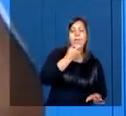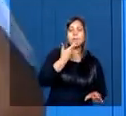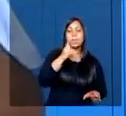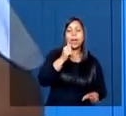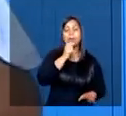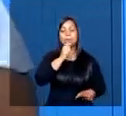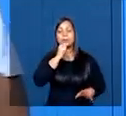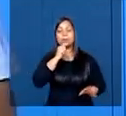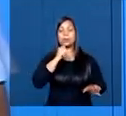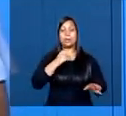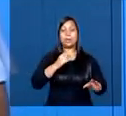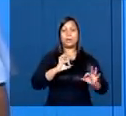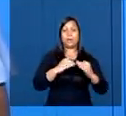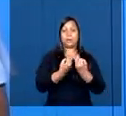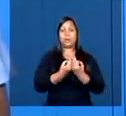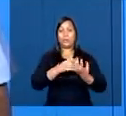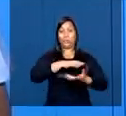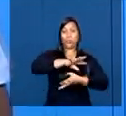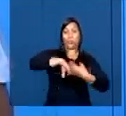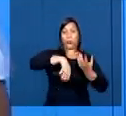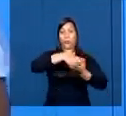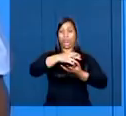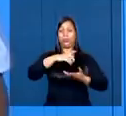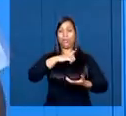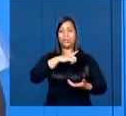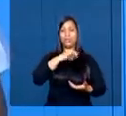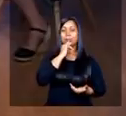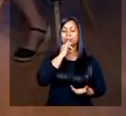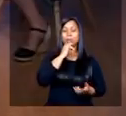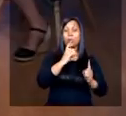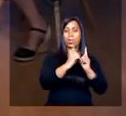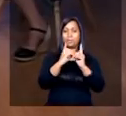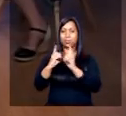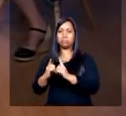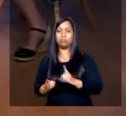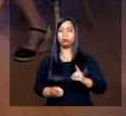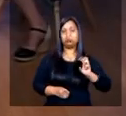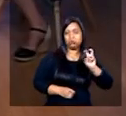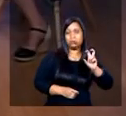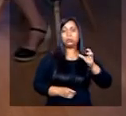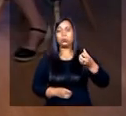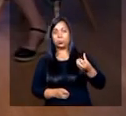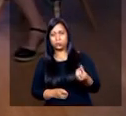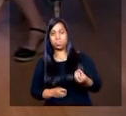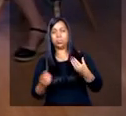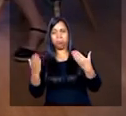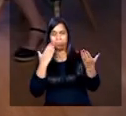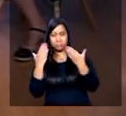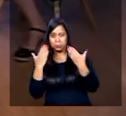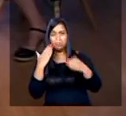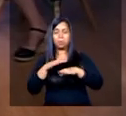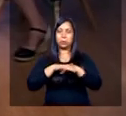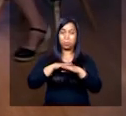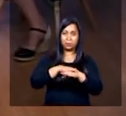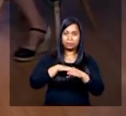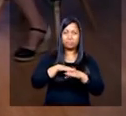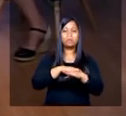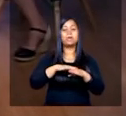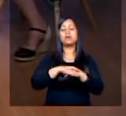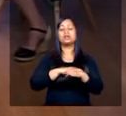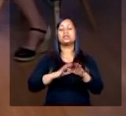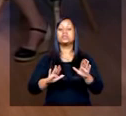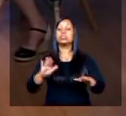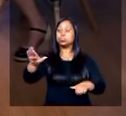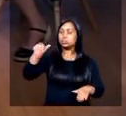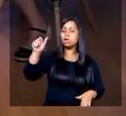Então, a gente tem um atendimento de 5, 6 consultas terapêuticas, que a gente, às vezes, chama o osteopata para